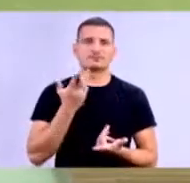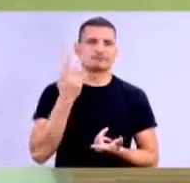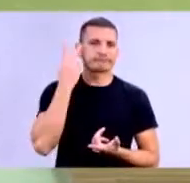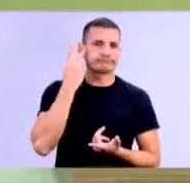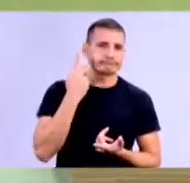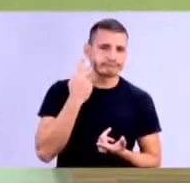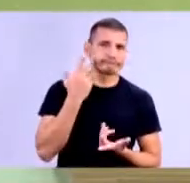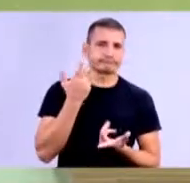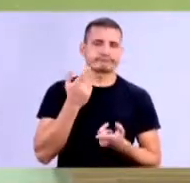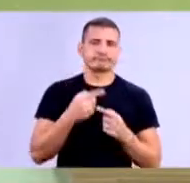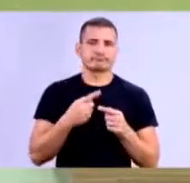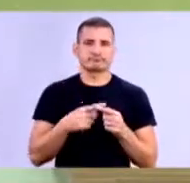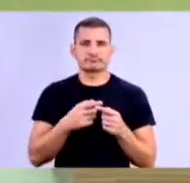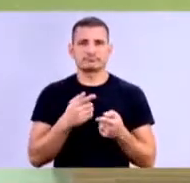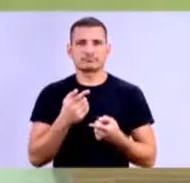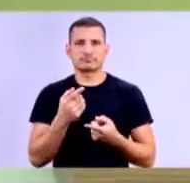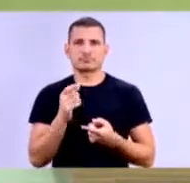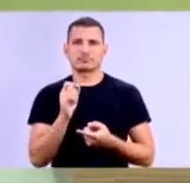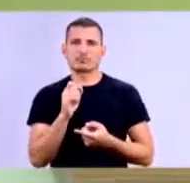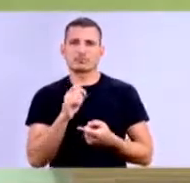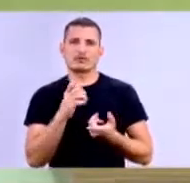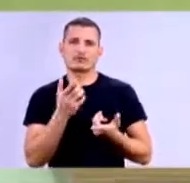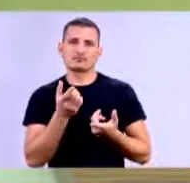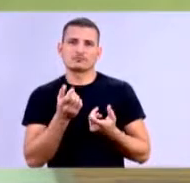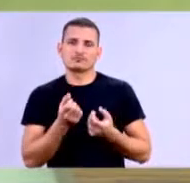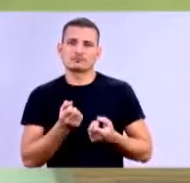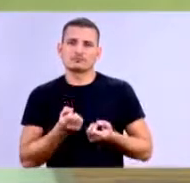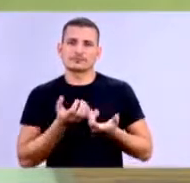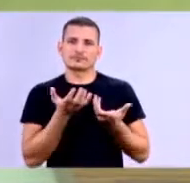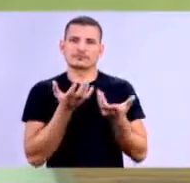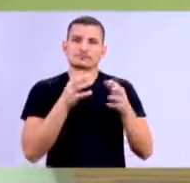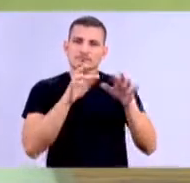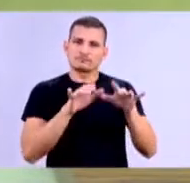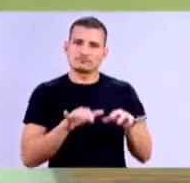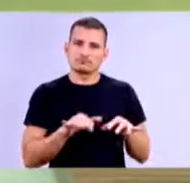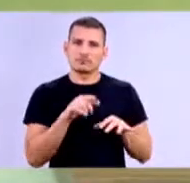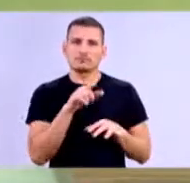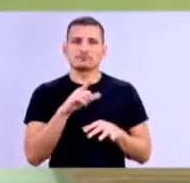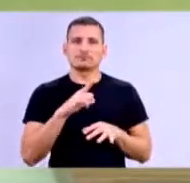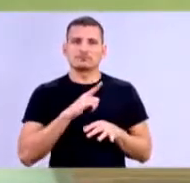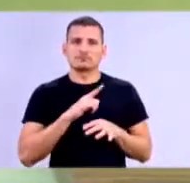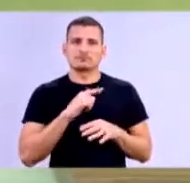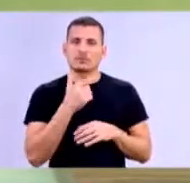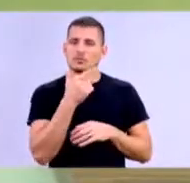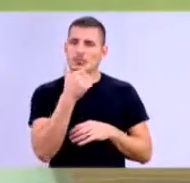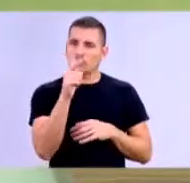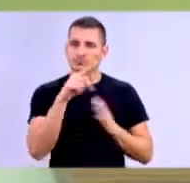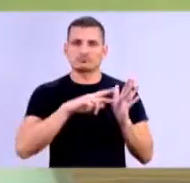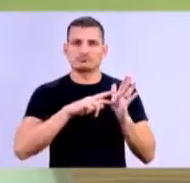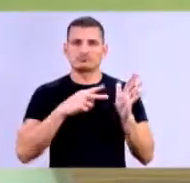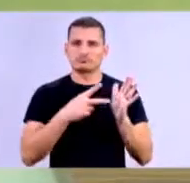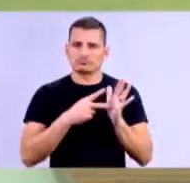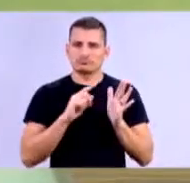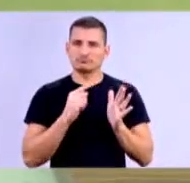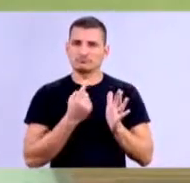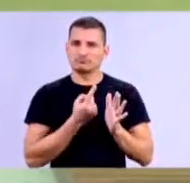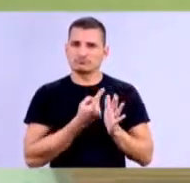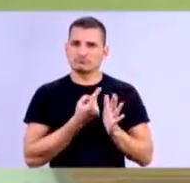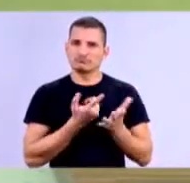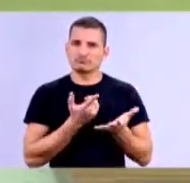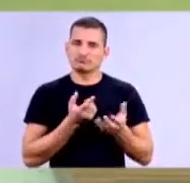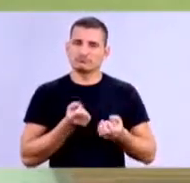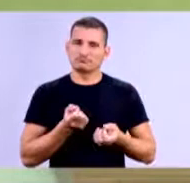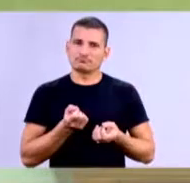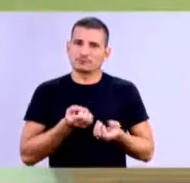que é expressado de uma forma escrita, ela tem um outro peso que nós expressamos numa